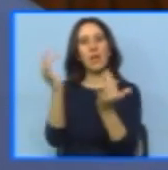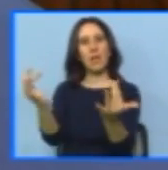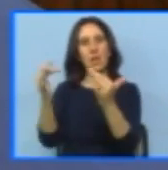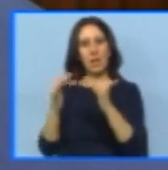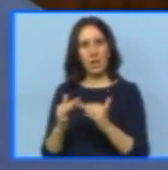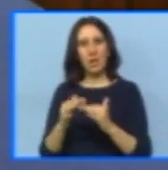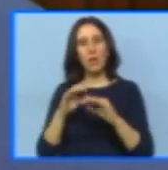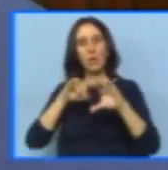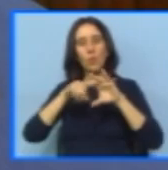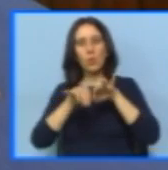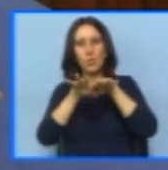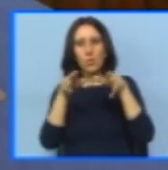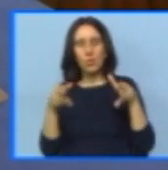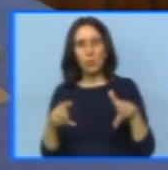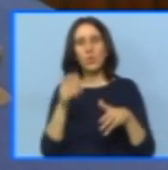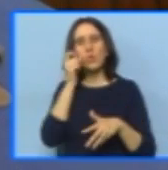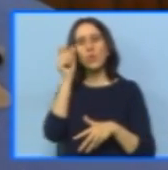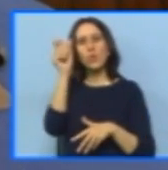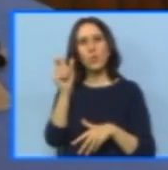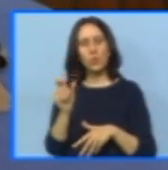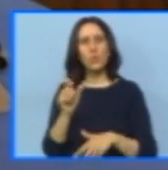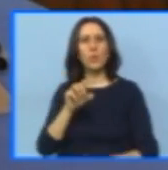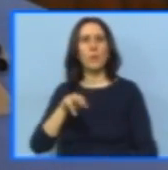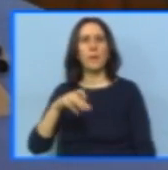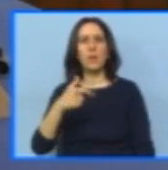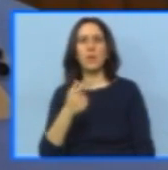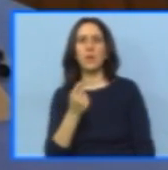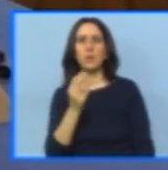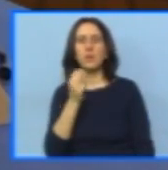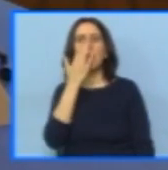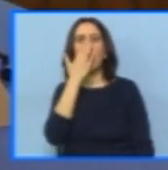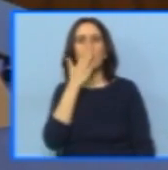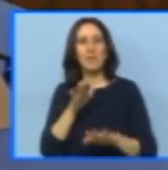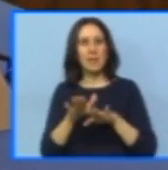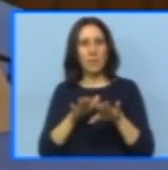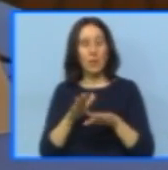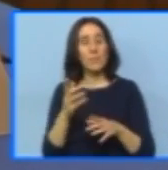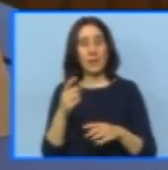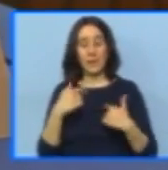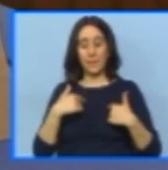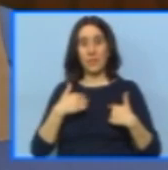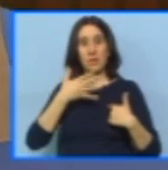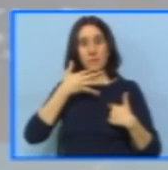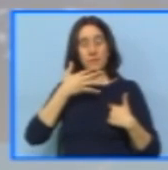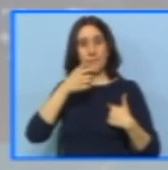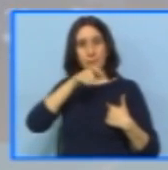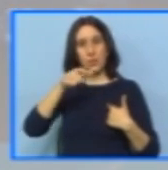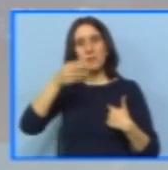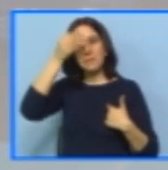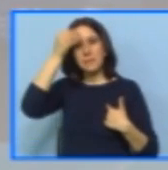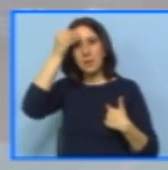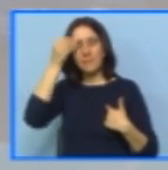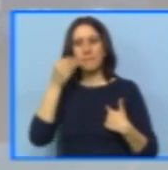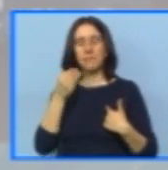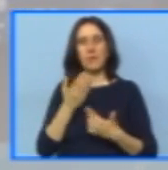que há um terremoto. Há, digamos assim, um abalo nas convicções dos discípulos. Estas mulheres, estes